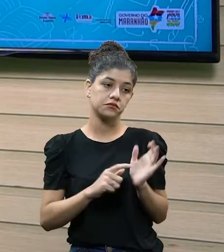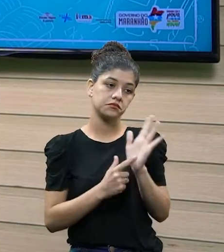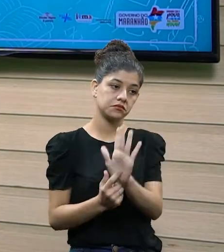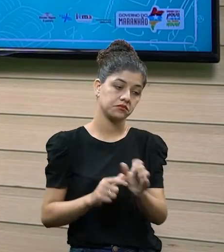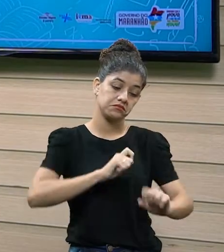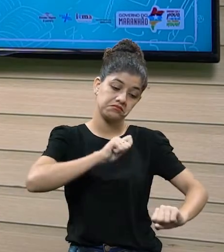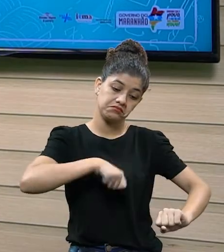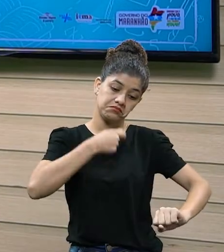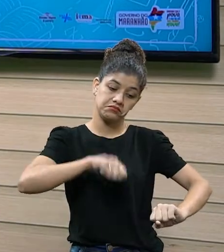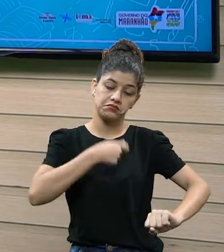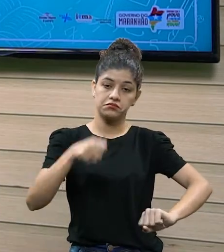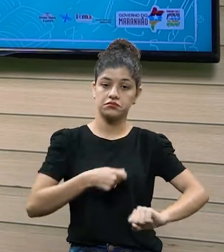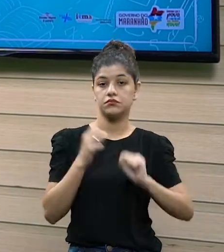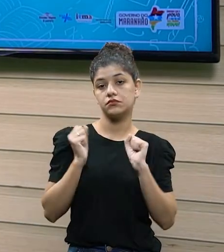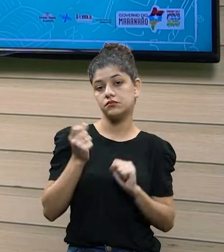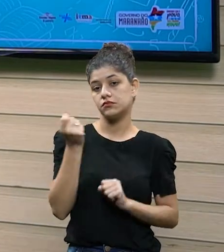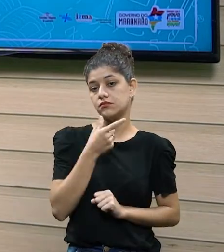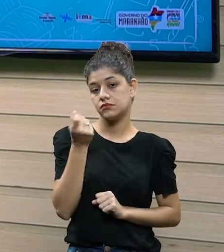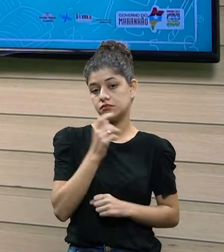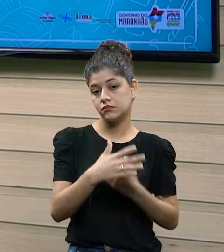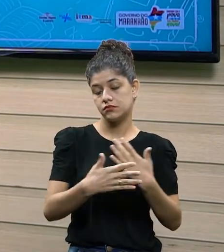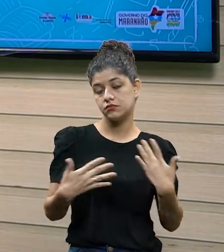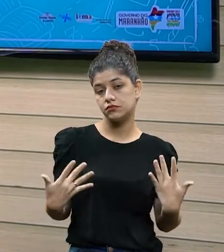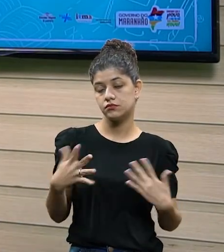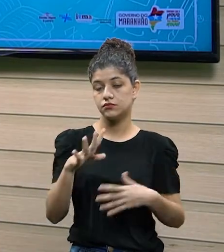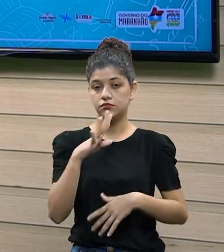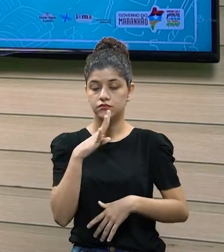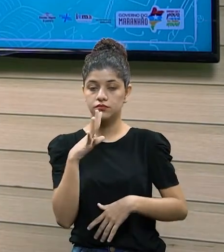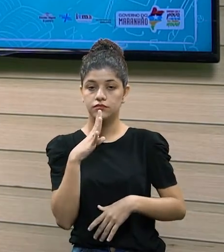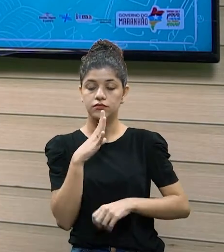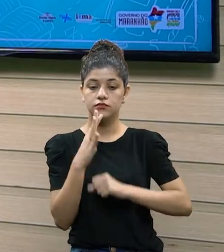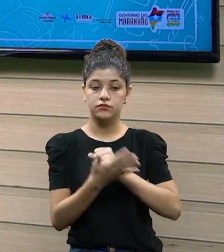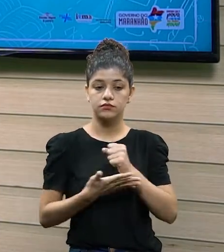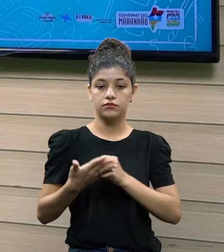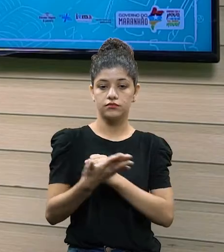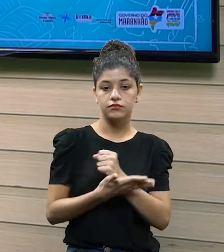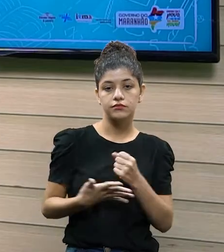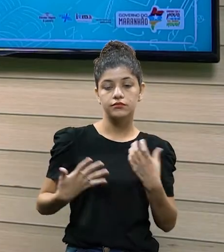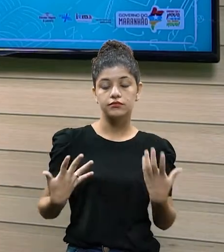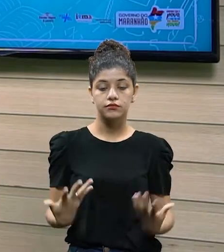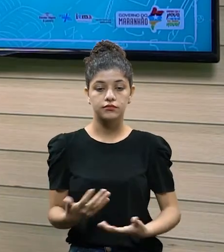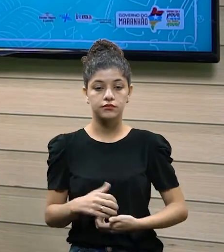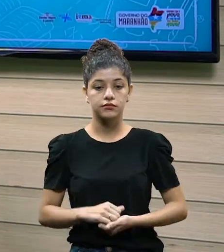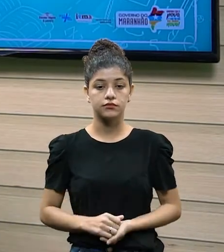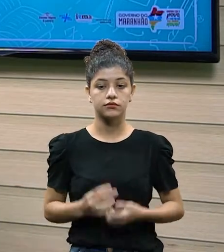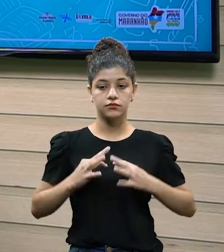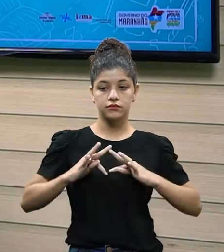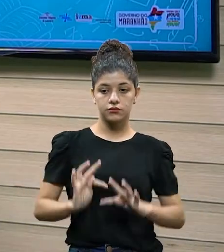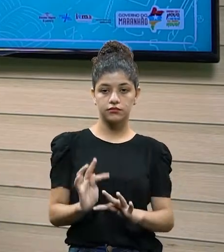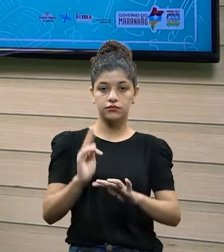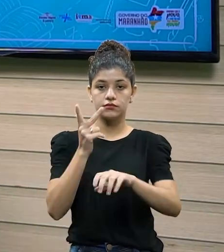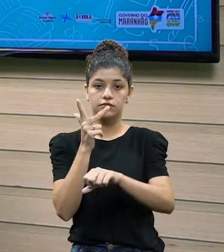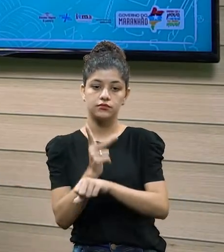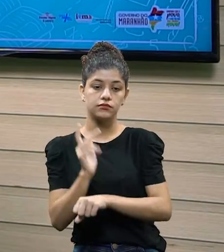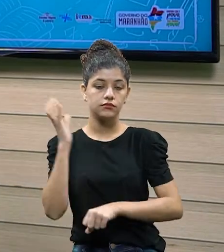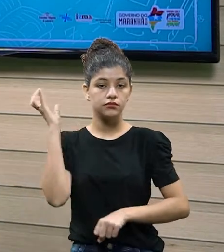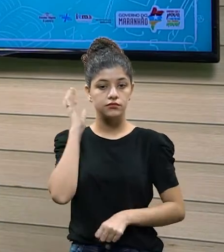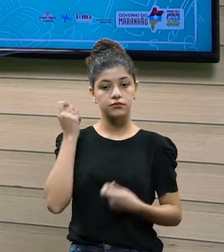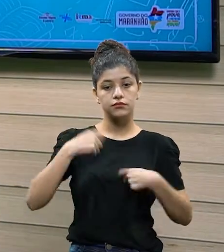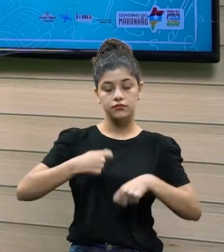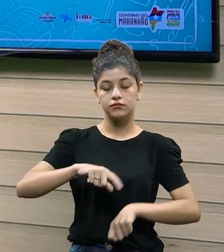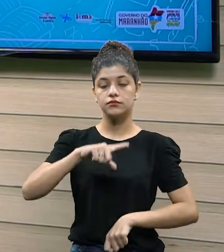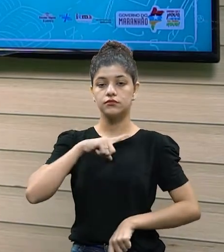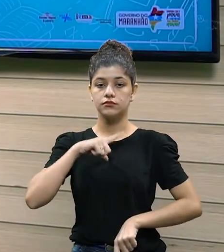poder contar uma piada, uma coisa do tipo. Então tem que ter o conhecimento. O técnico aqui em áudio e vídeo que está nos acompanhando, ele precisa ter também